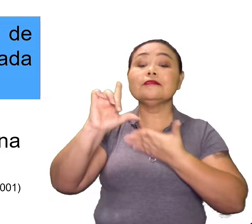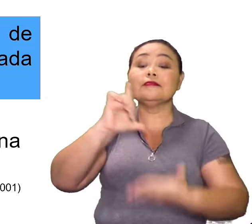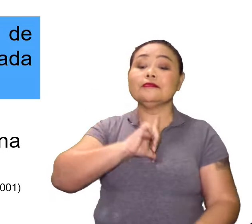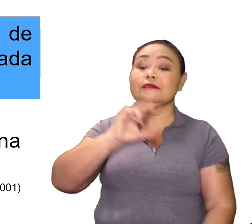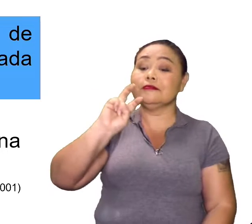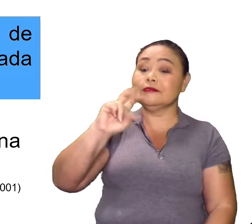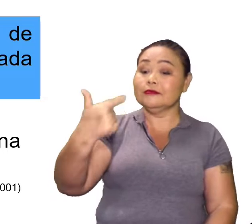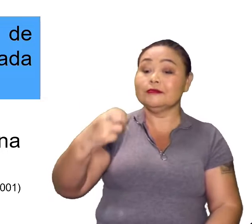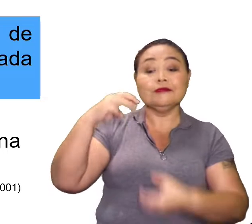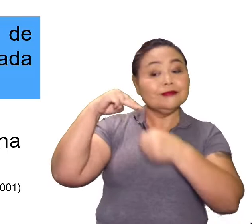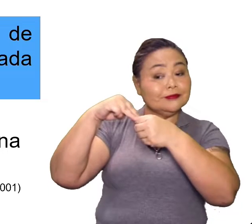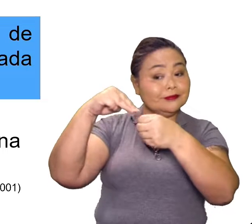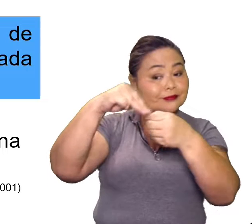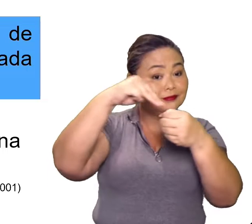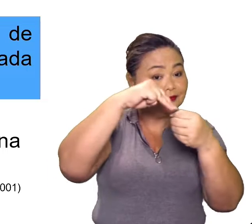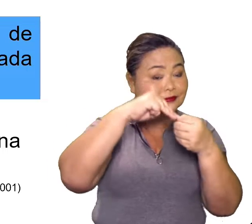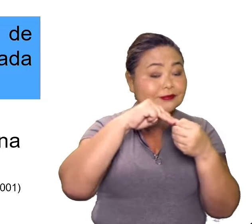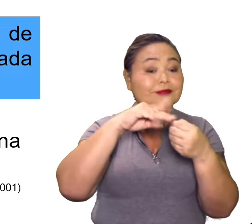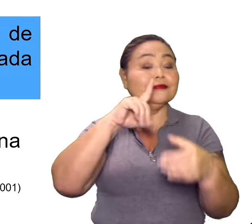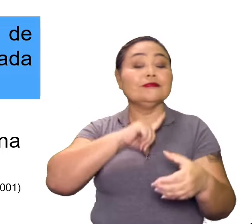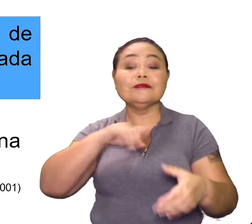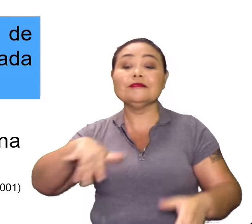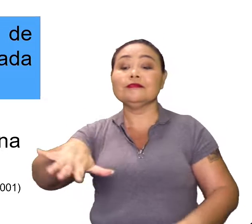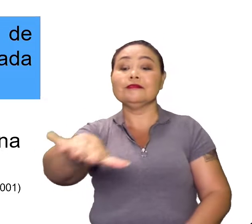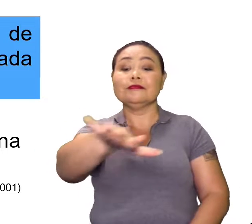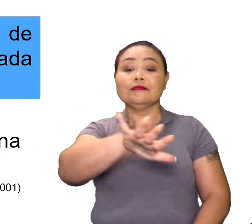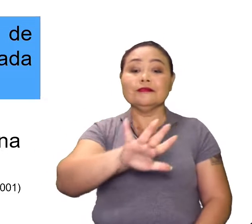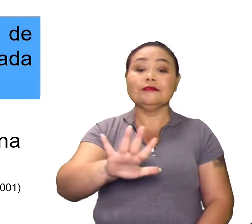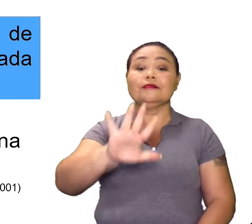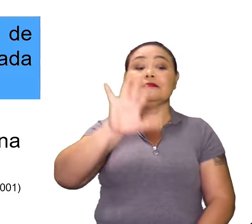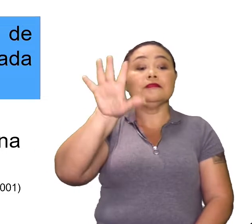52 municípios. Ocupa uma área de